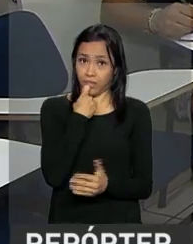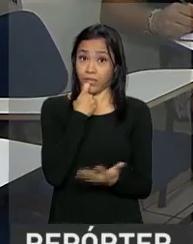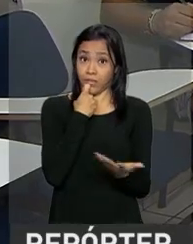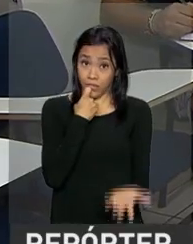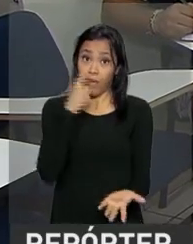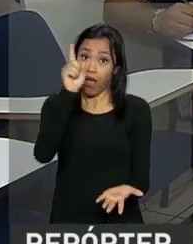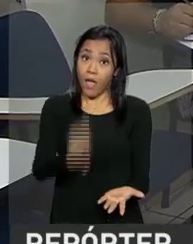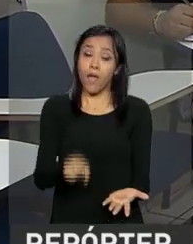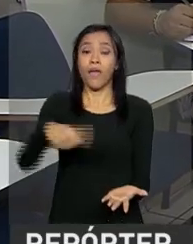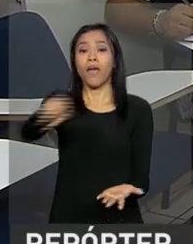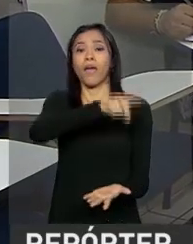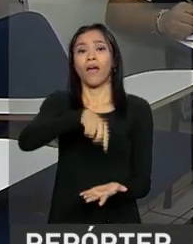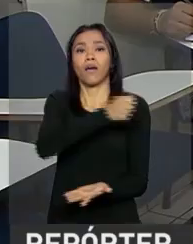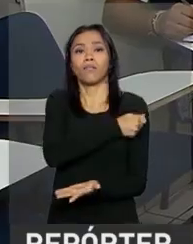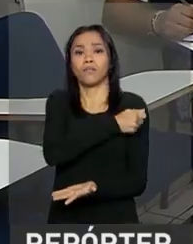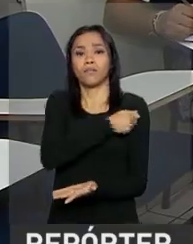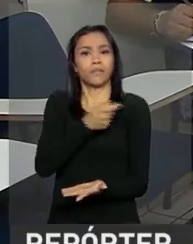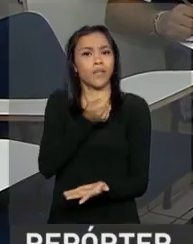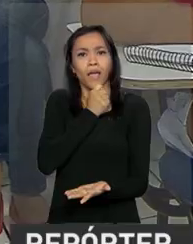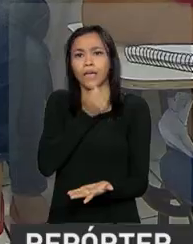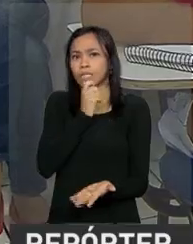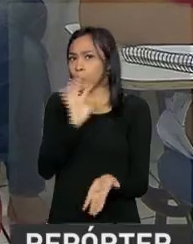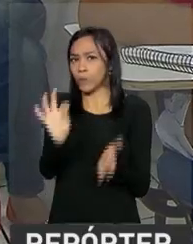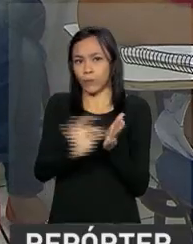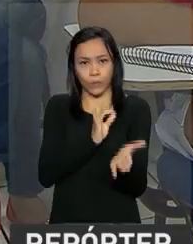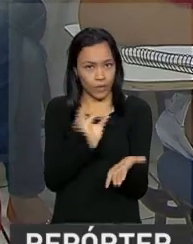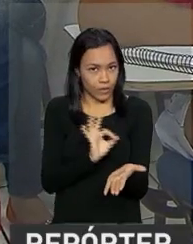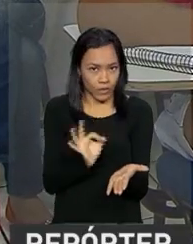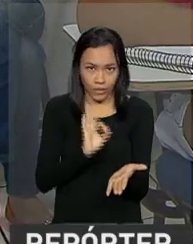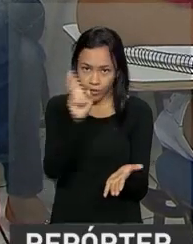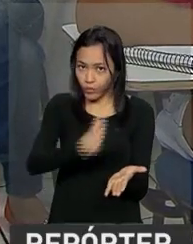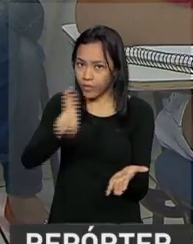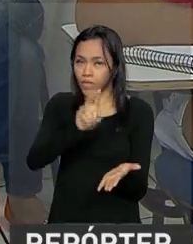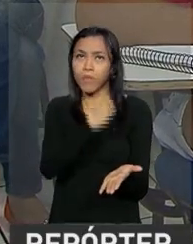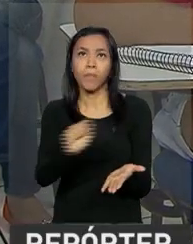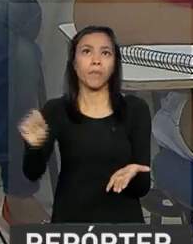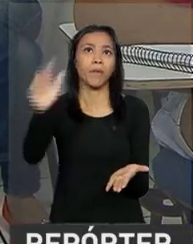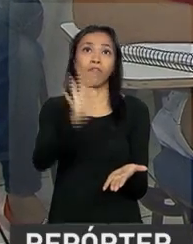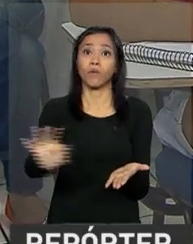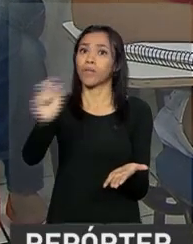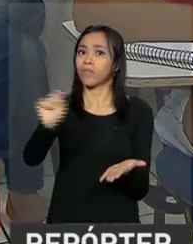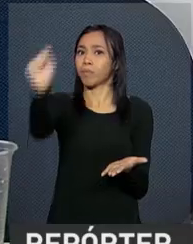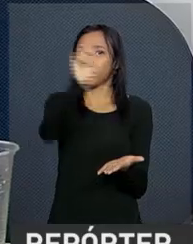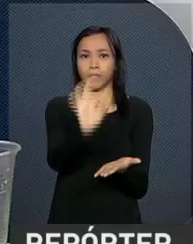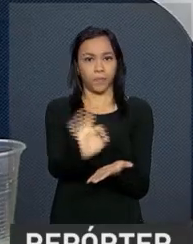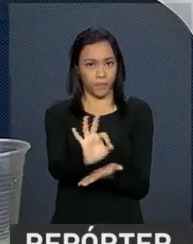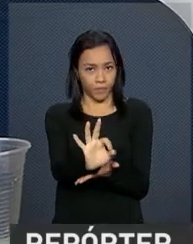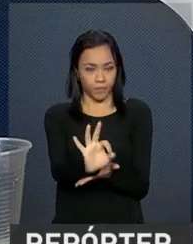São estudantes que ainda não estão matriculados nas instituições de ensino superior,